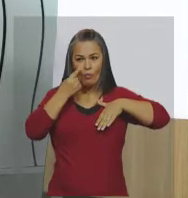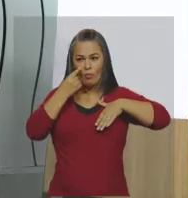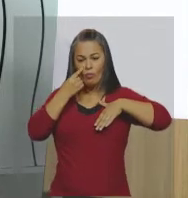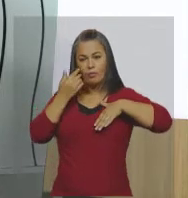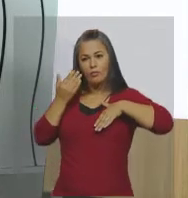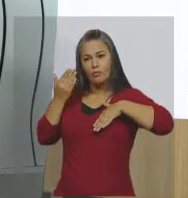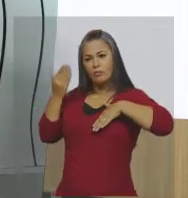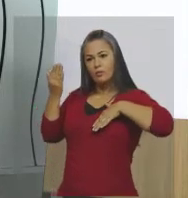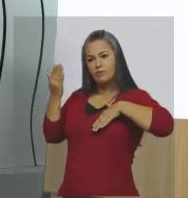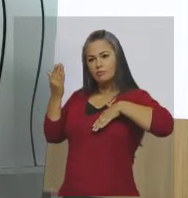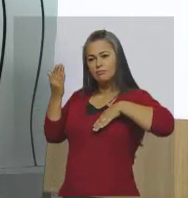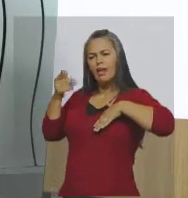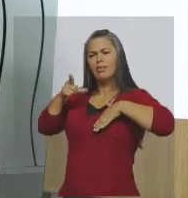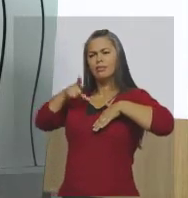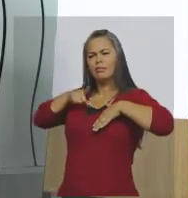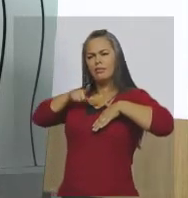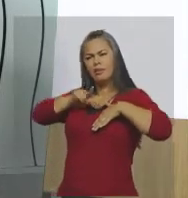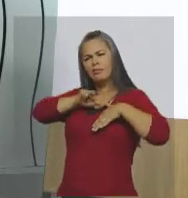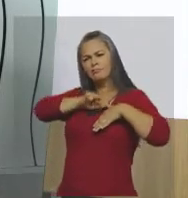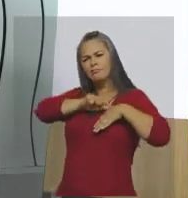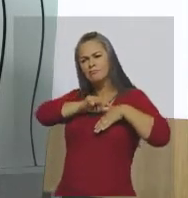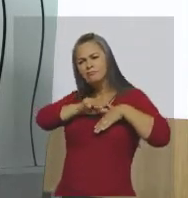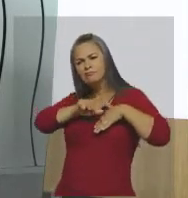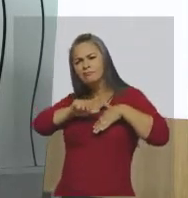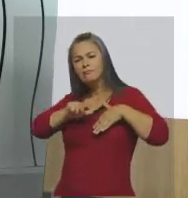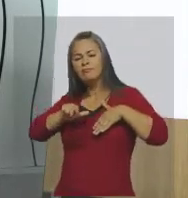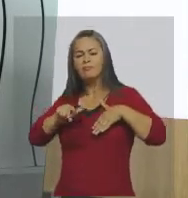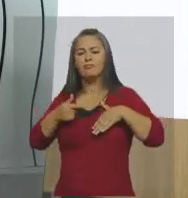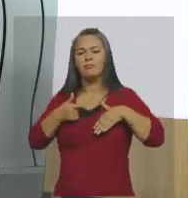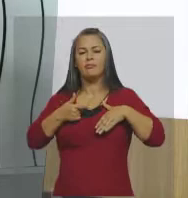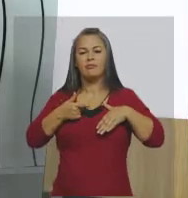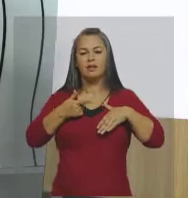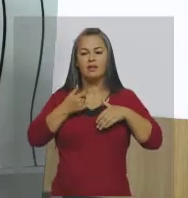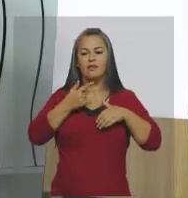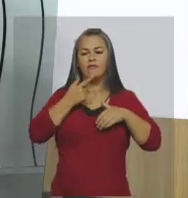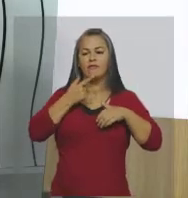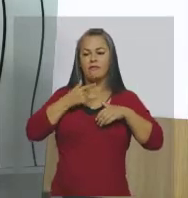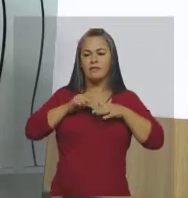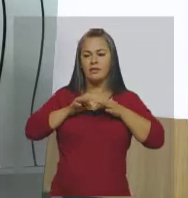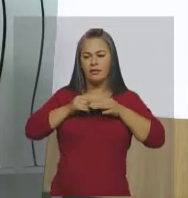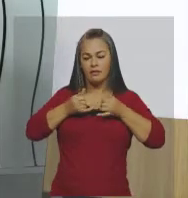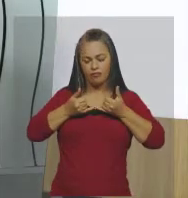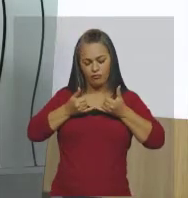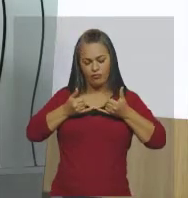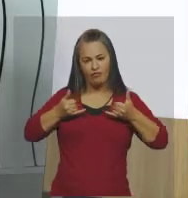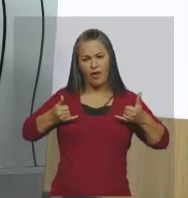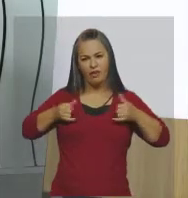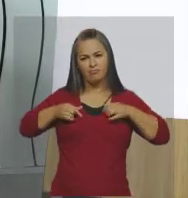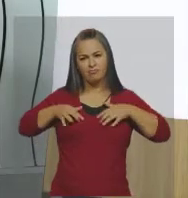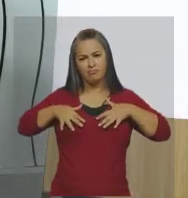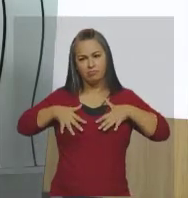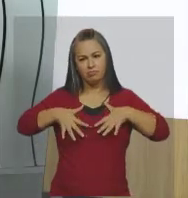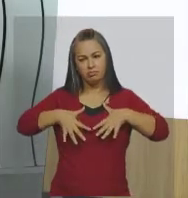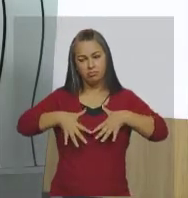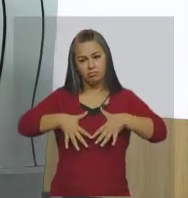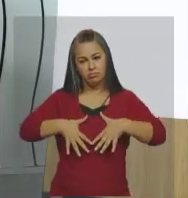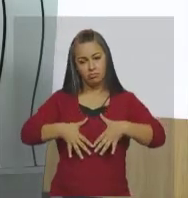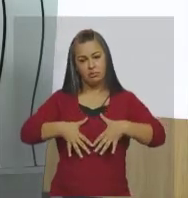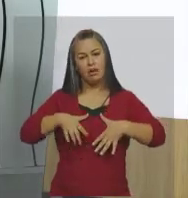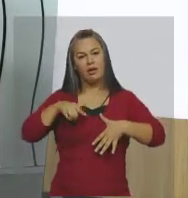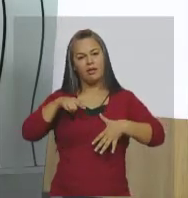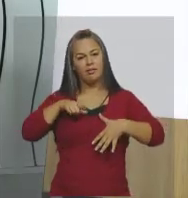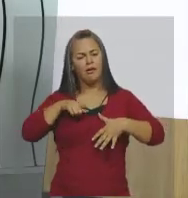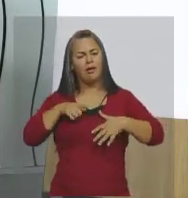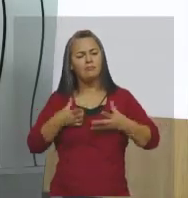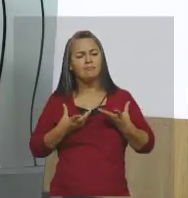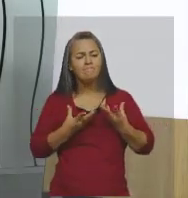junto dessas bolsas estão muitos vasos sanguíneos. Nós dizemos então que os pulmões são muito vascularizados.